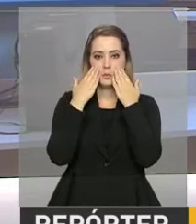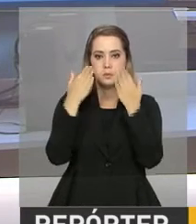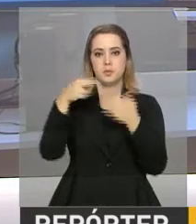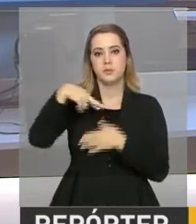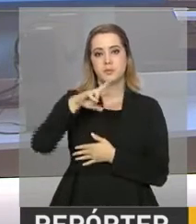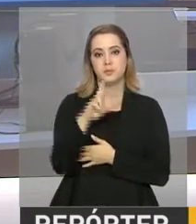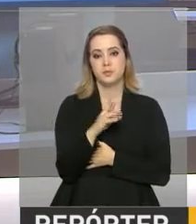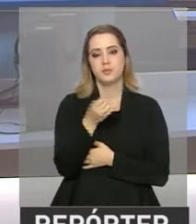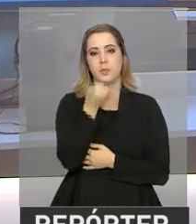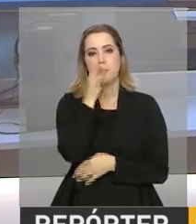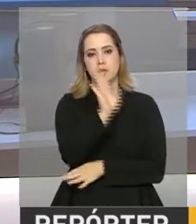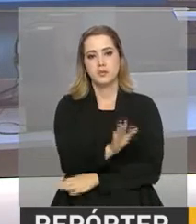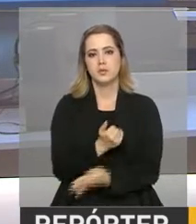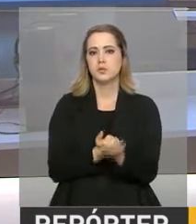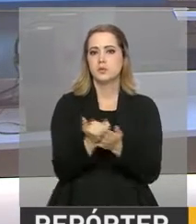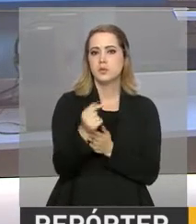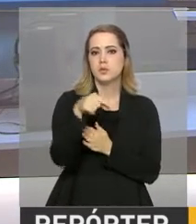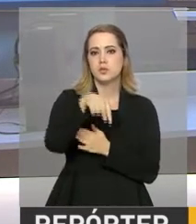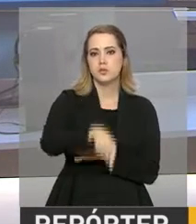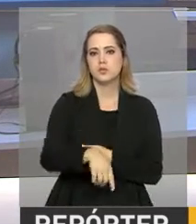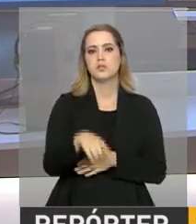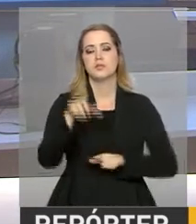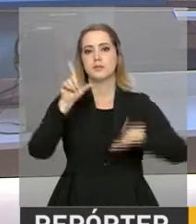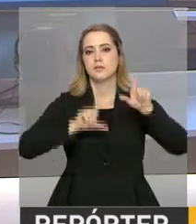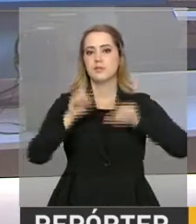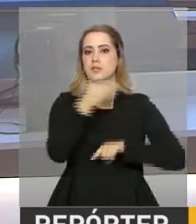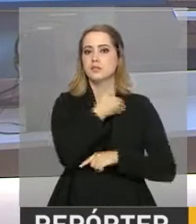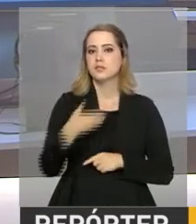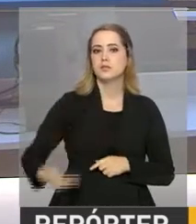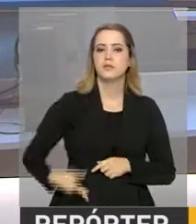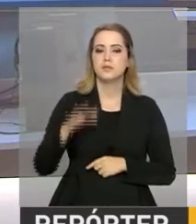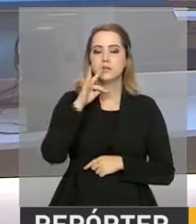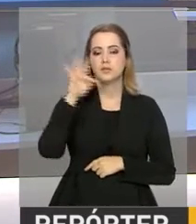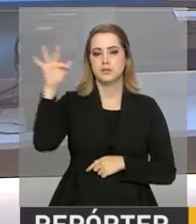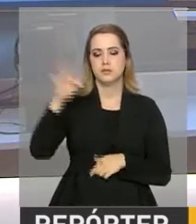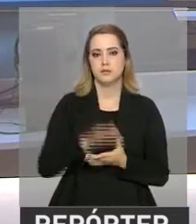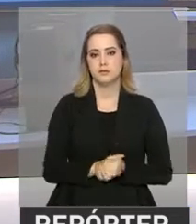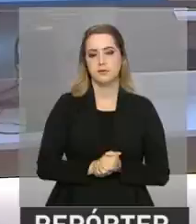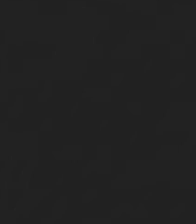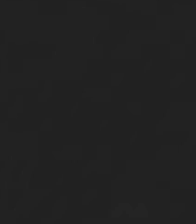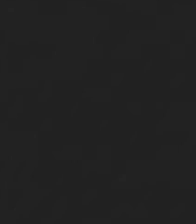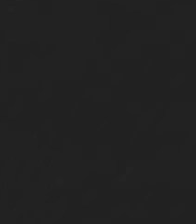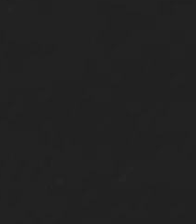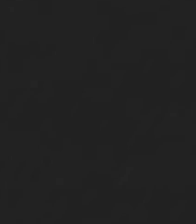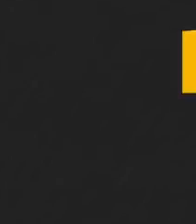edição. Uma boa tarde para você e continue com a gente aqui na NBR, a TV do Governo Federal.